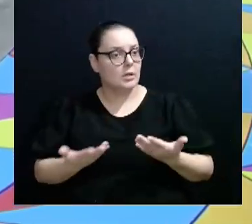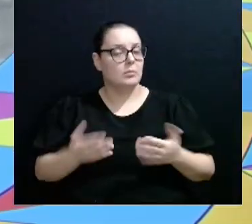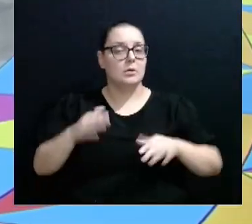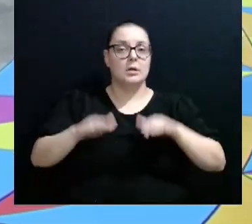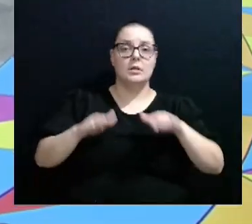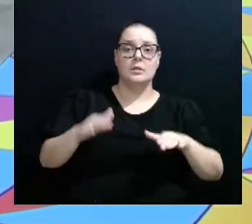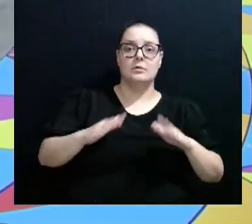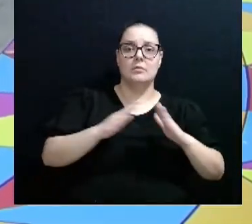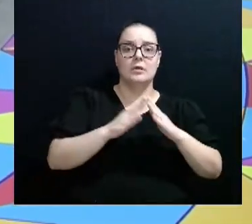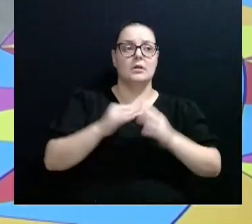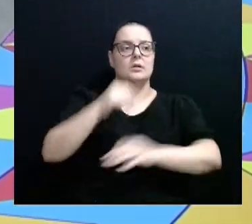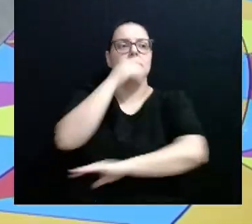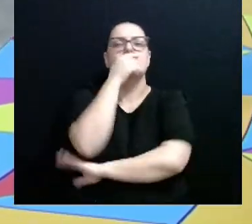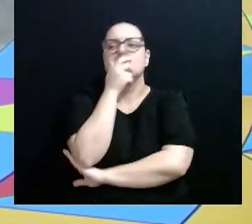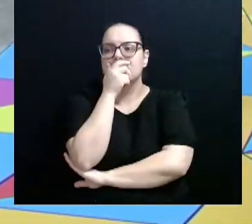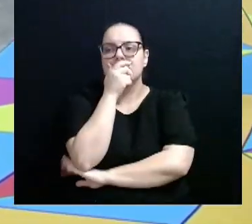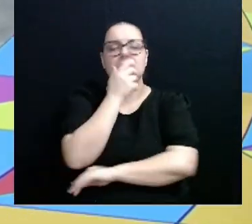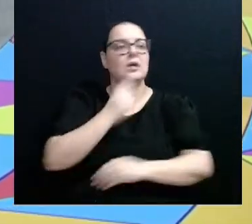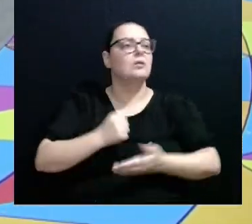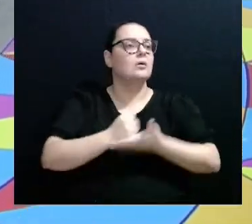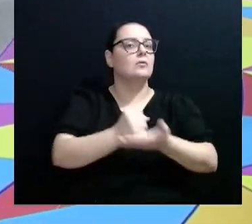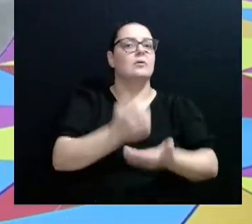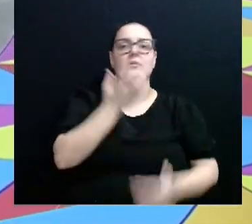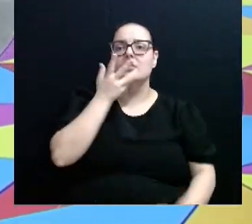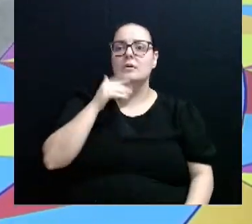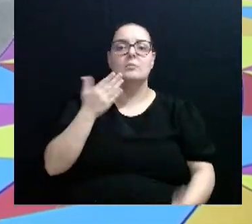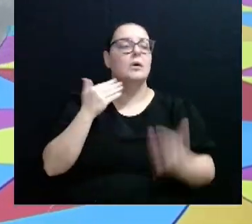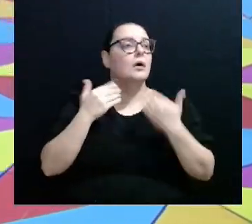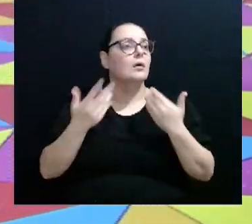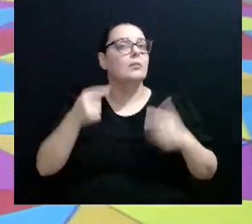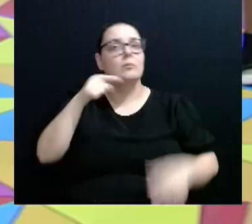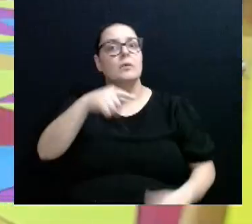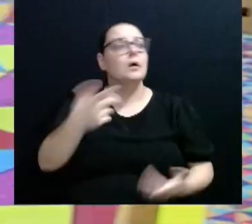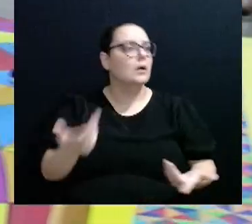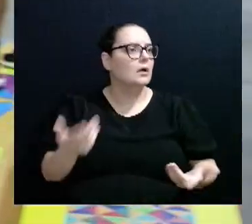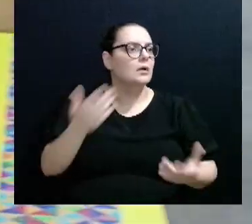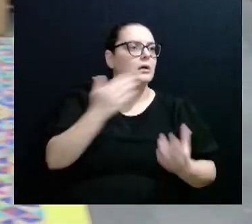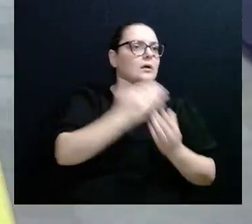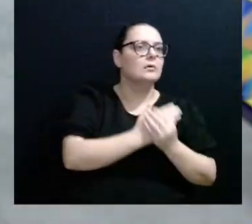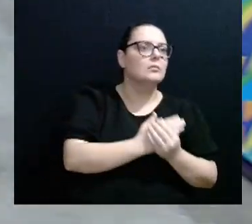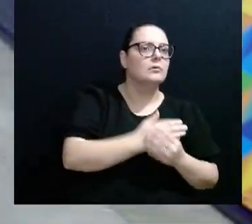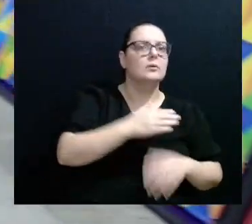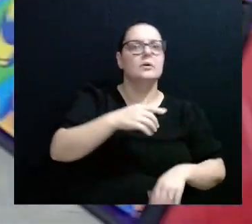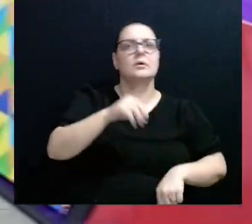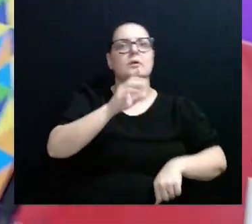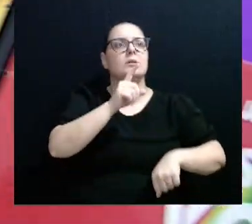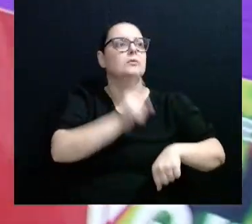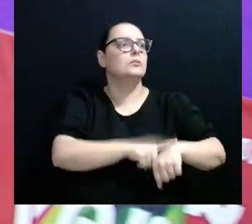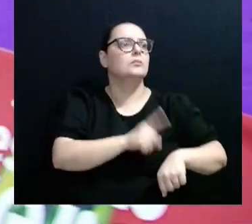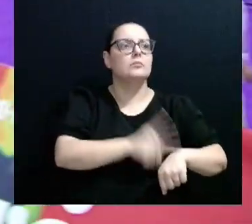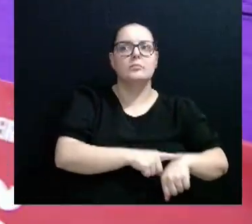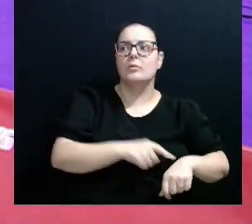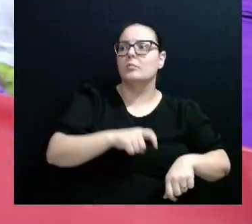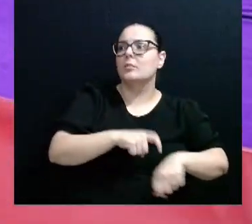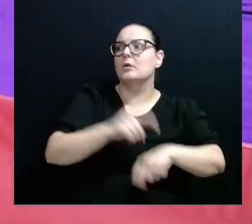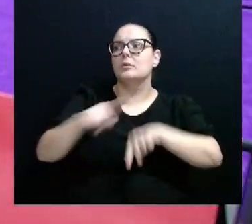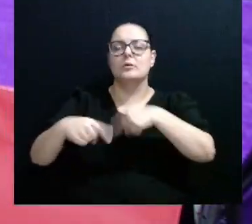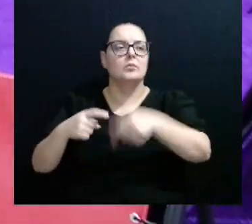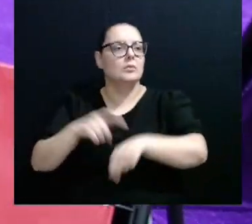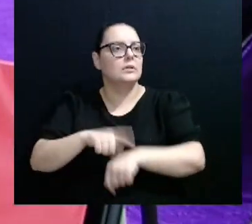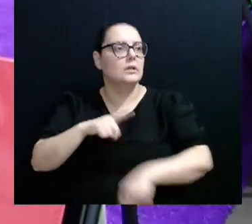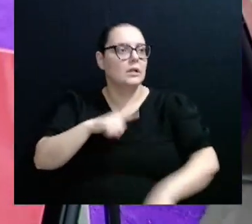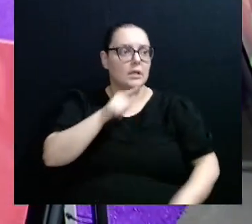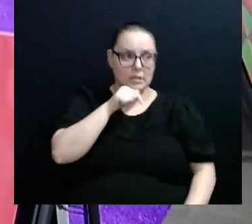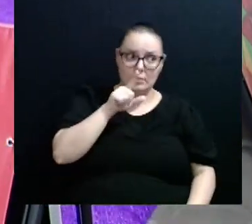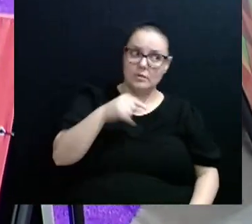e agora? O que eu vou levar para essas crianças comerem lá, entre uma atividade a outra? Tem água, vamos também falar dessa parte que é bem importante quando